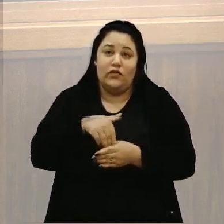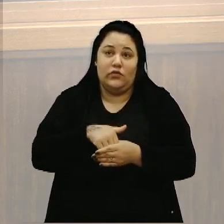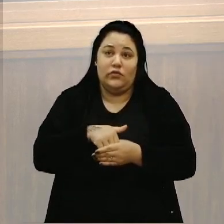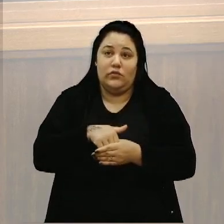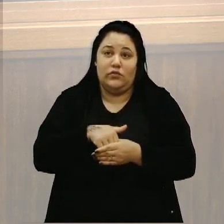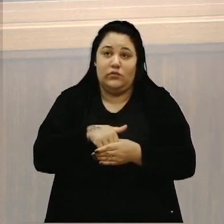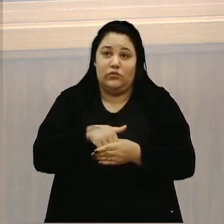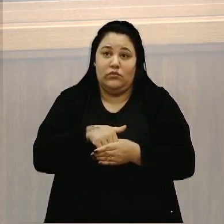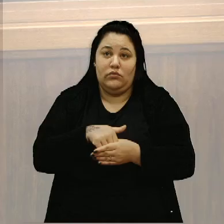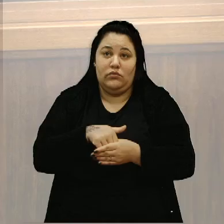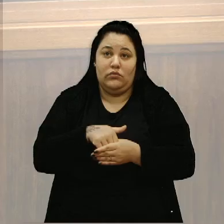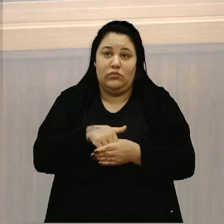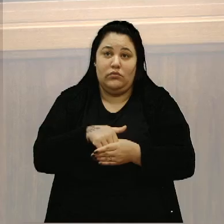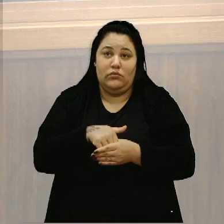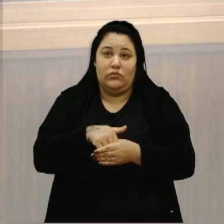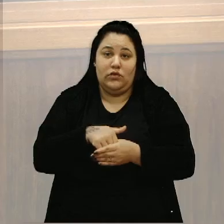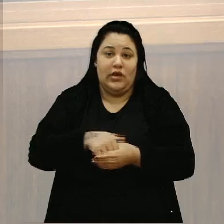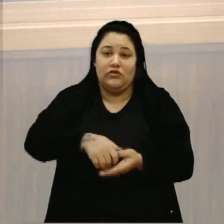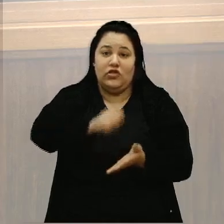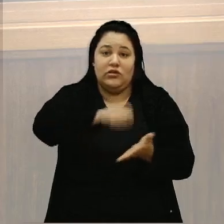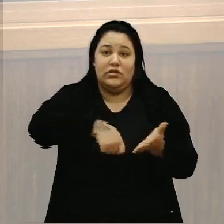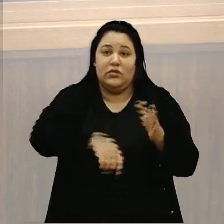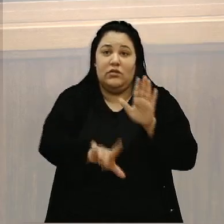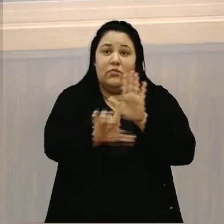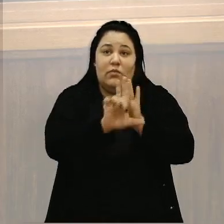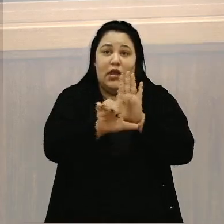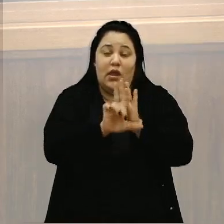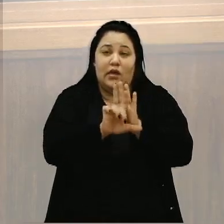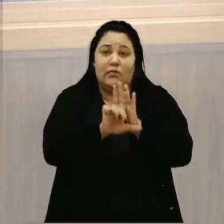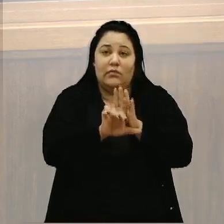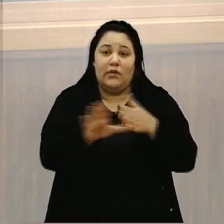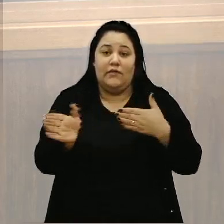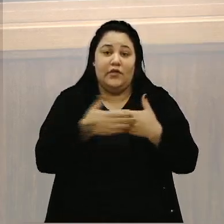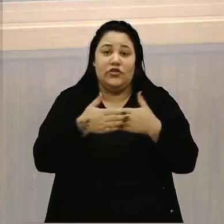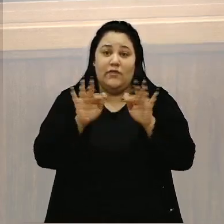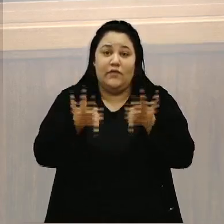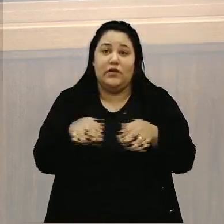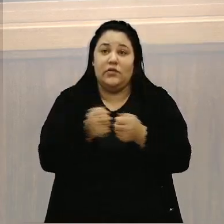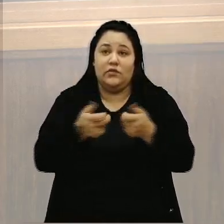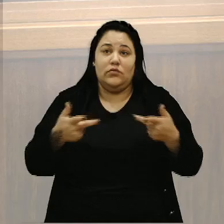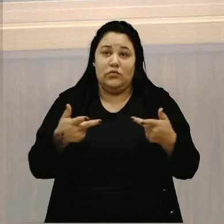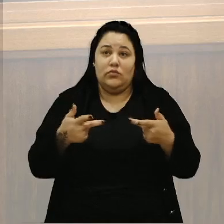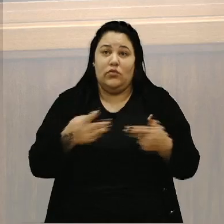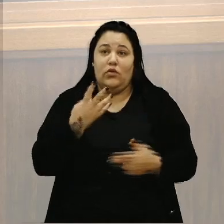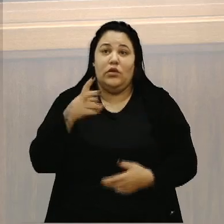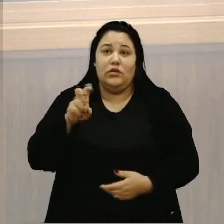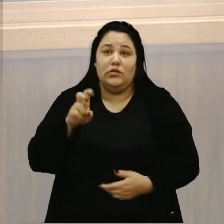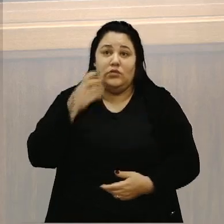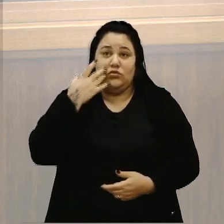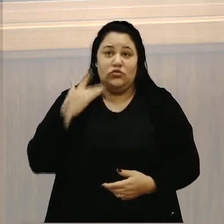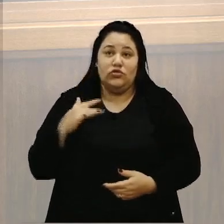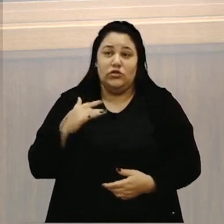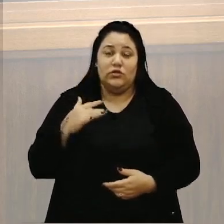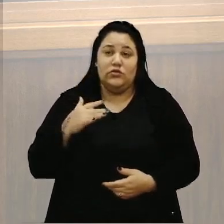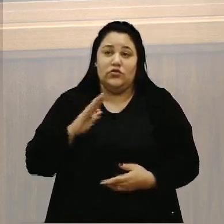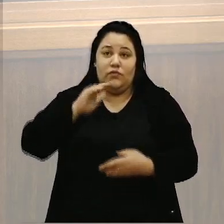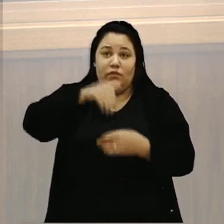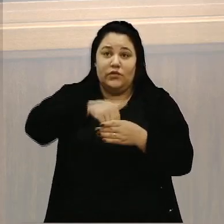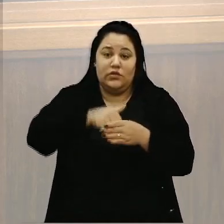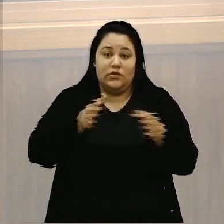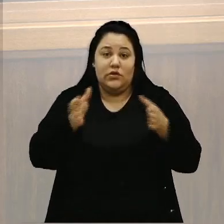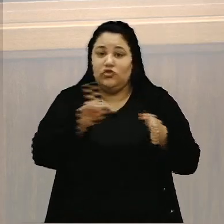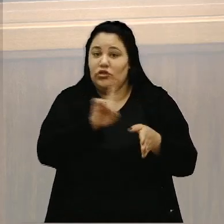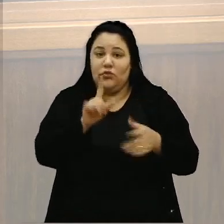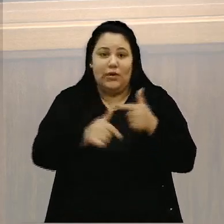gente assinasse aqui uma lei de recesso. Que então 45 dias de período eleitoral a gente não